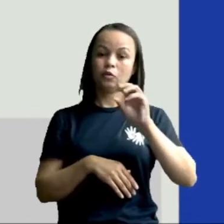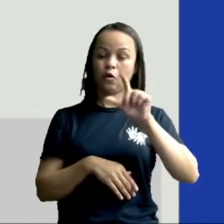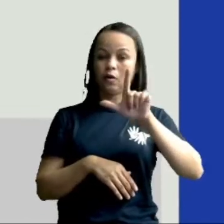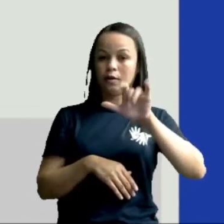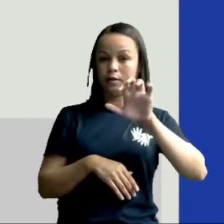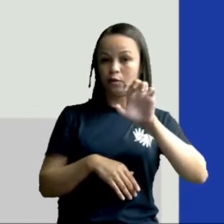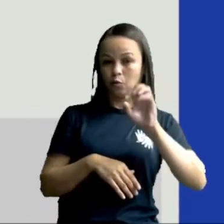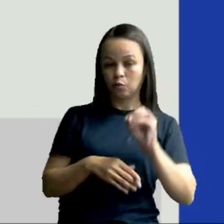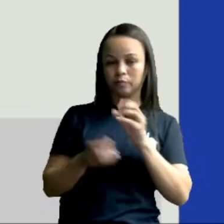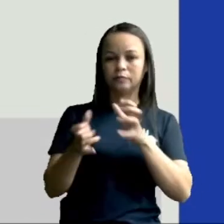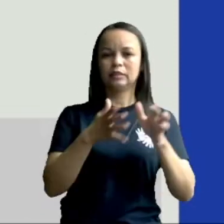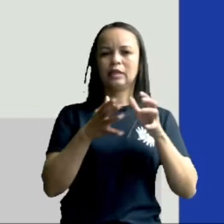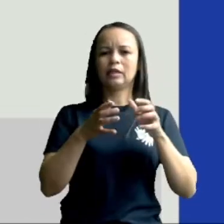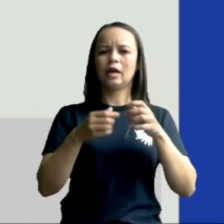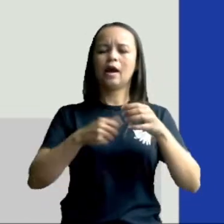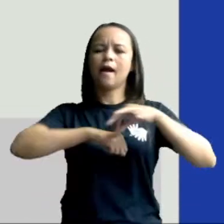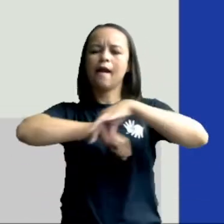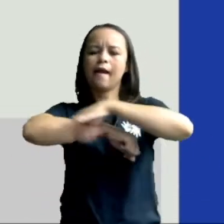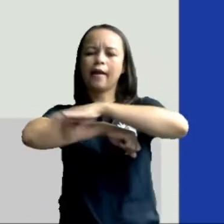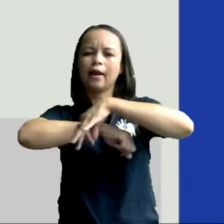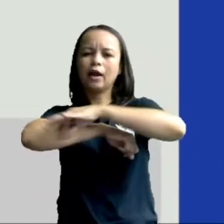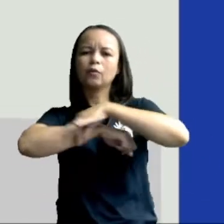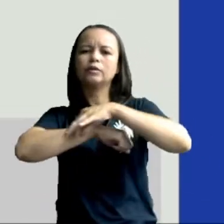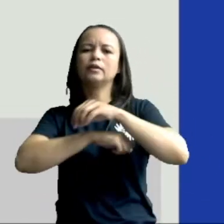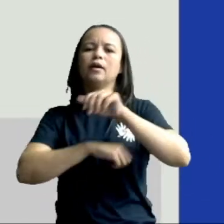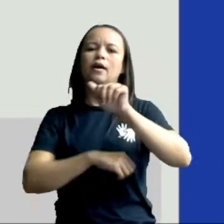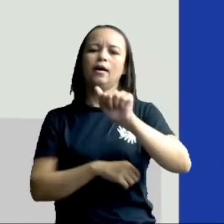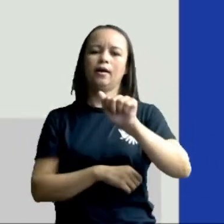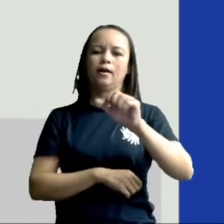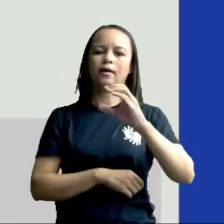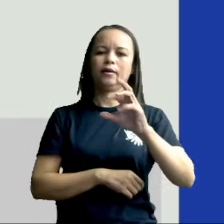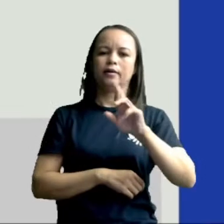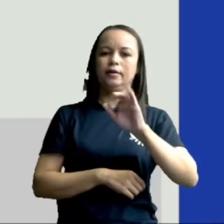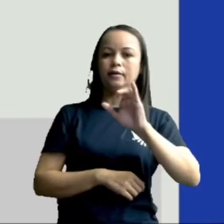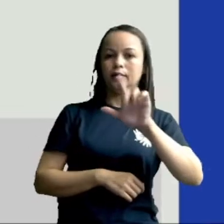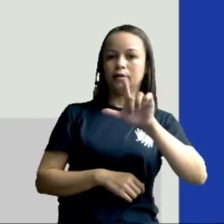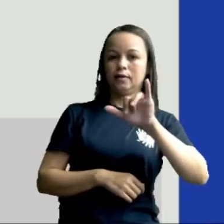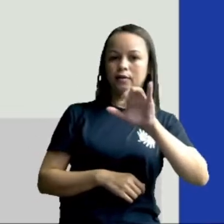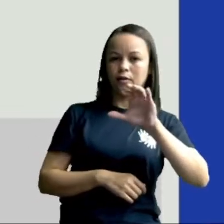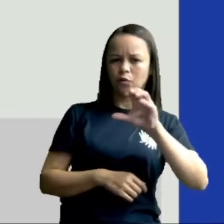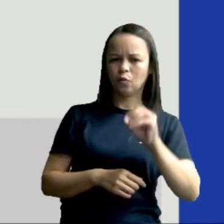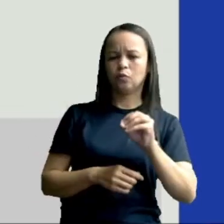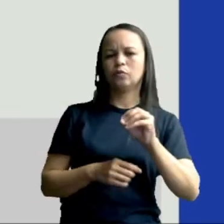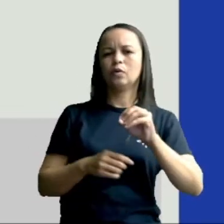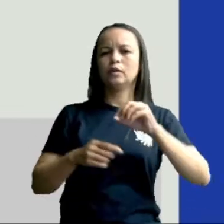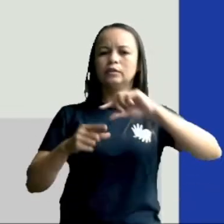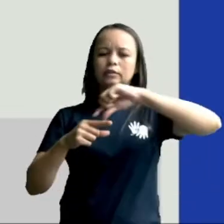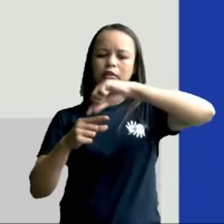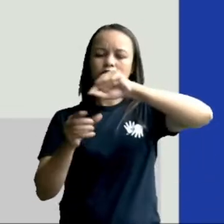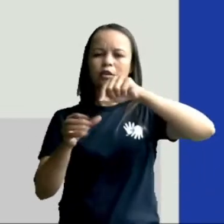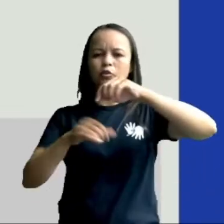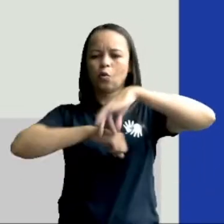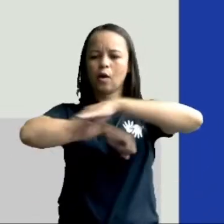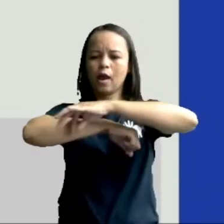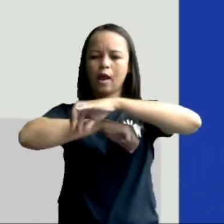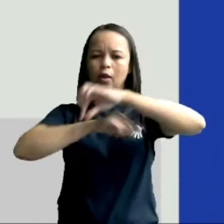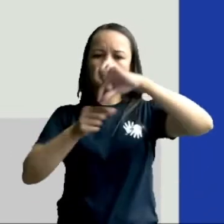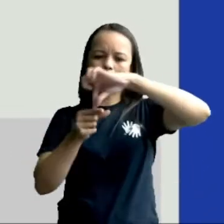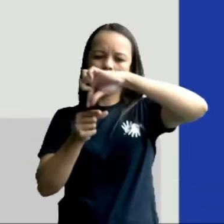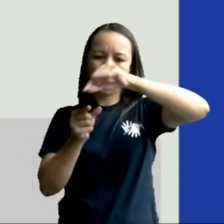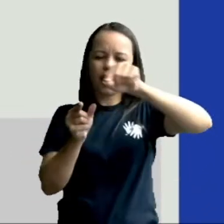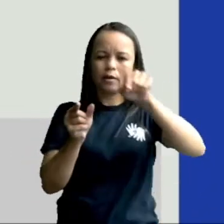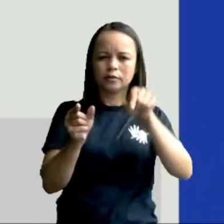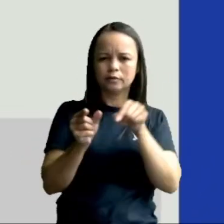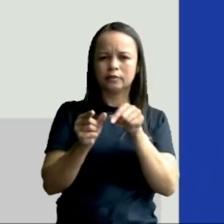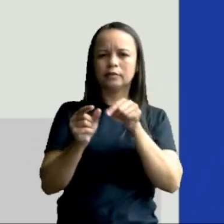de acrílico. Transferidor. Transferidor é aquela régua redonda. Você já viu uma réguinha redonda? Transferidor. Estava